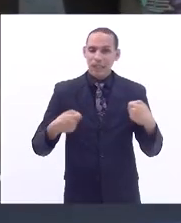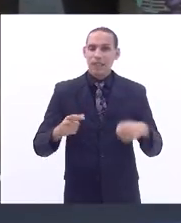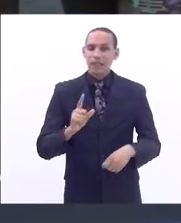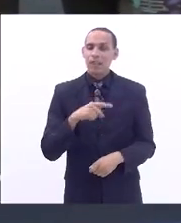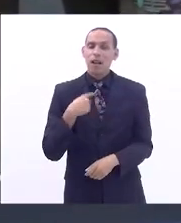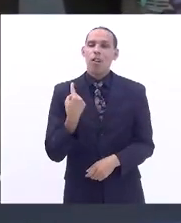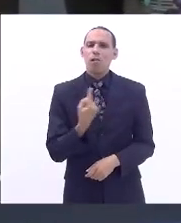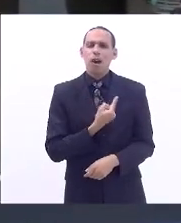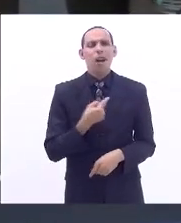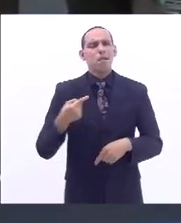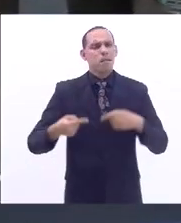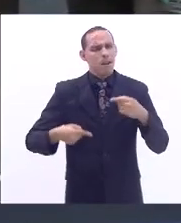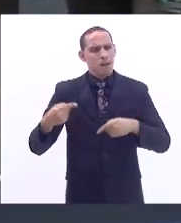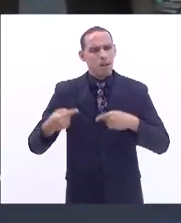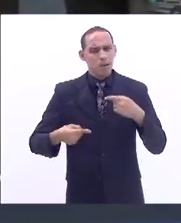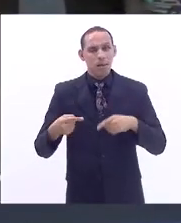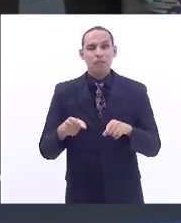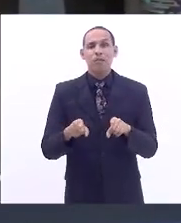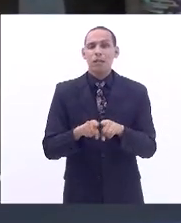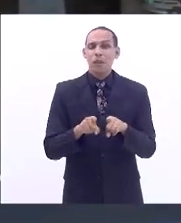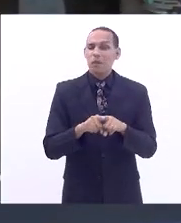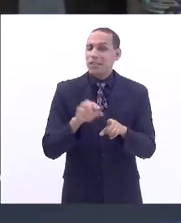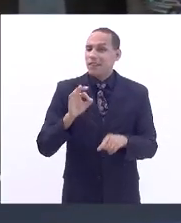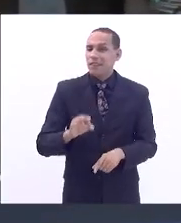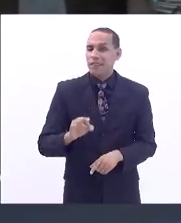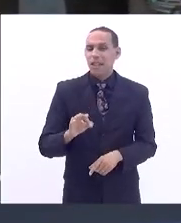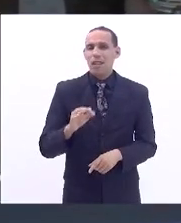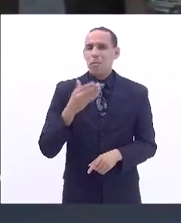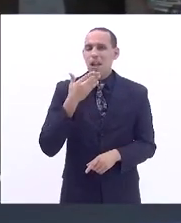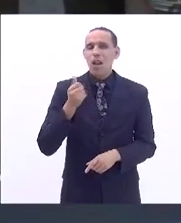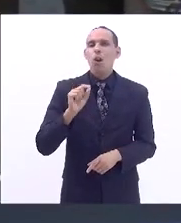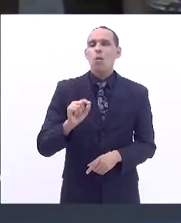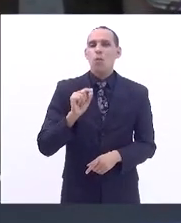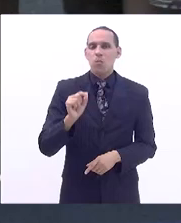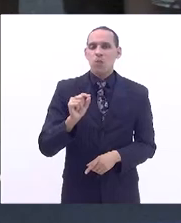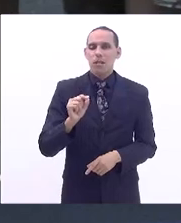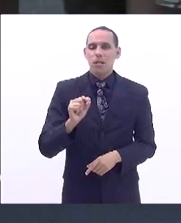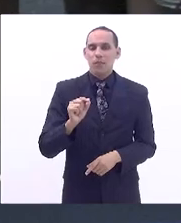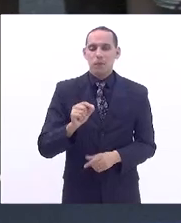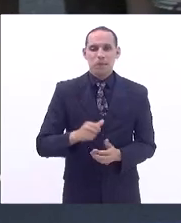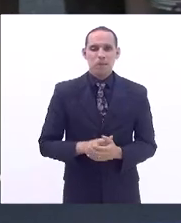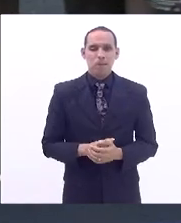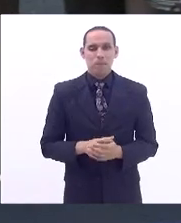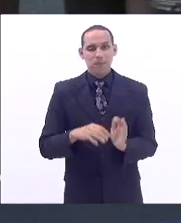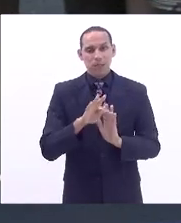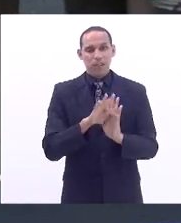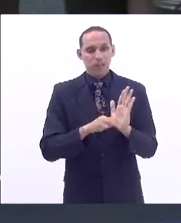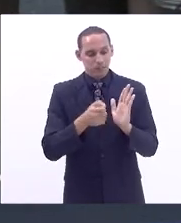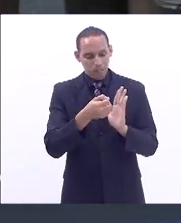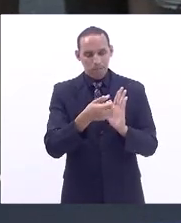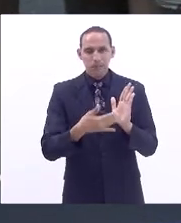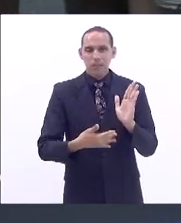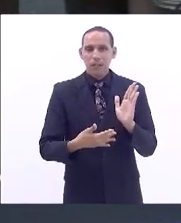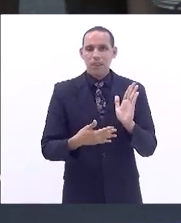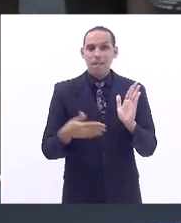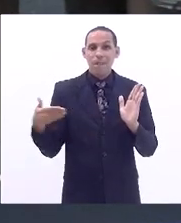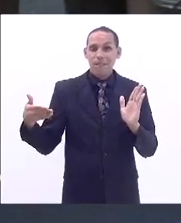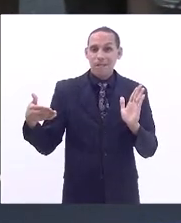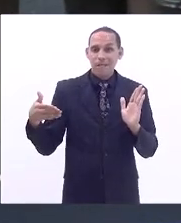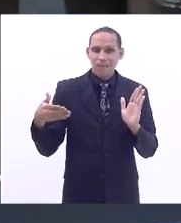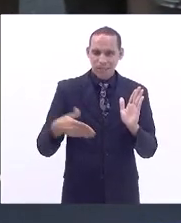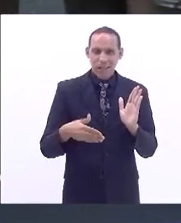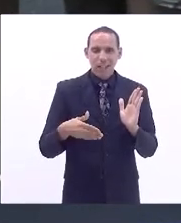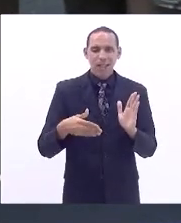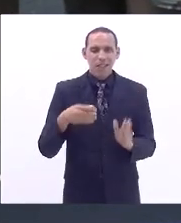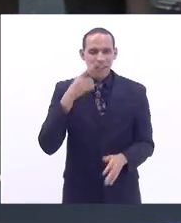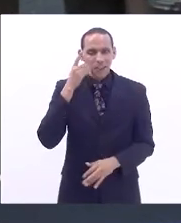de nós um debate e o ideal é que antes esse tipo de de texto não viesse